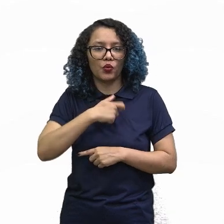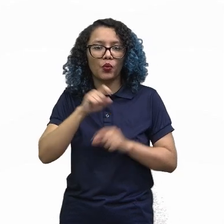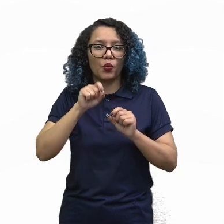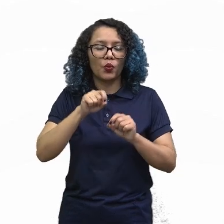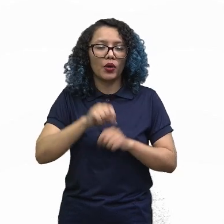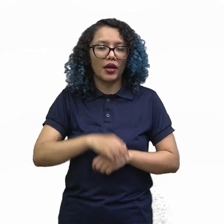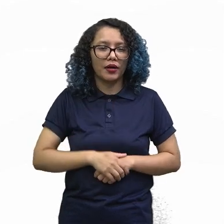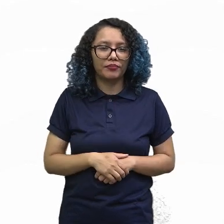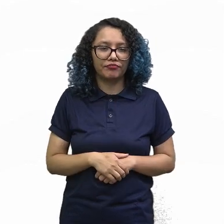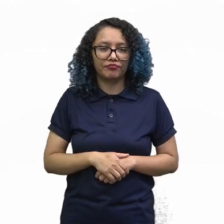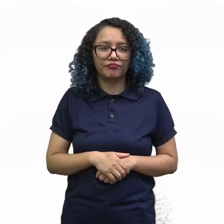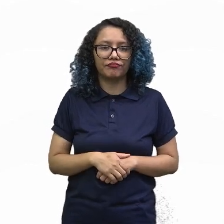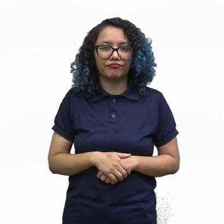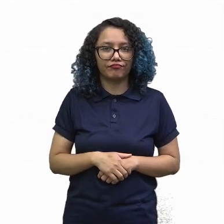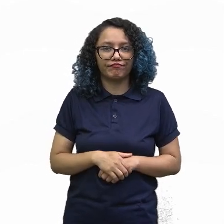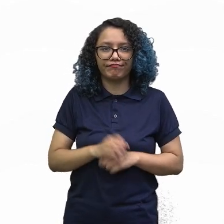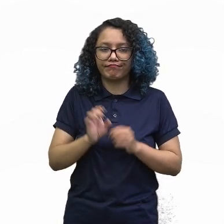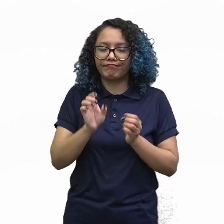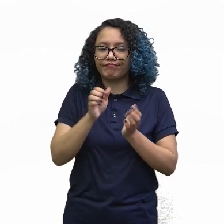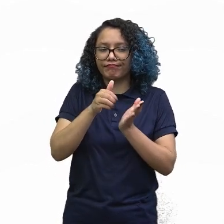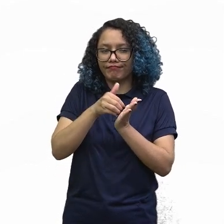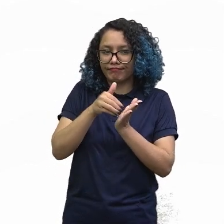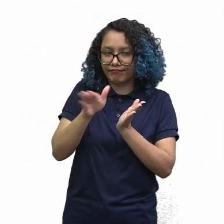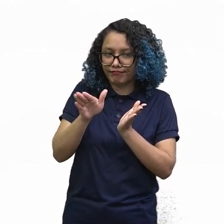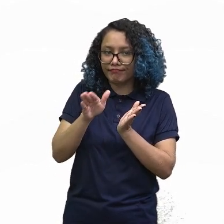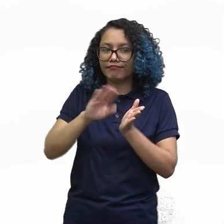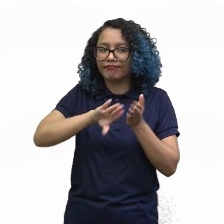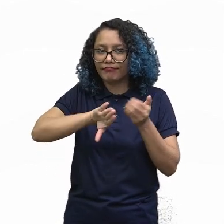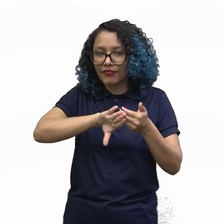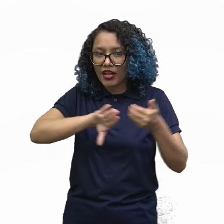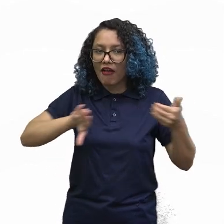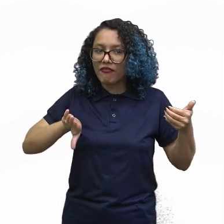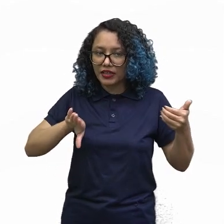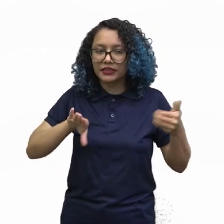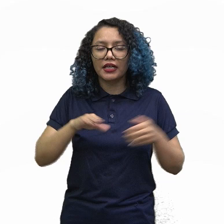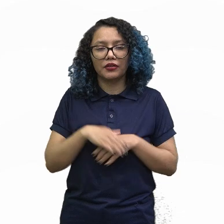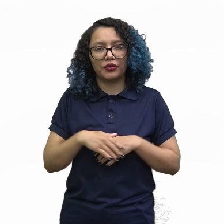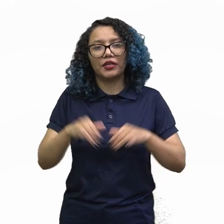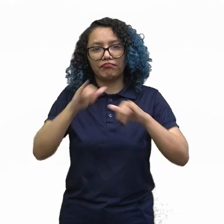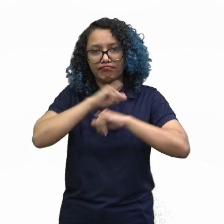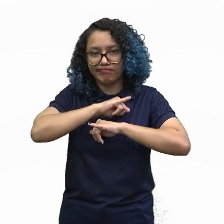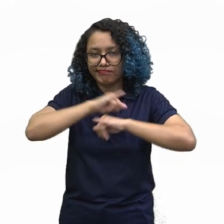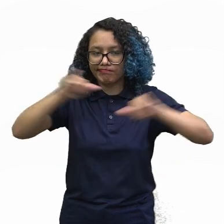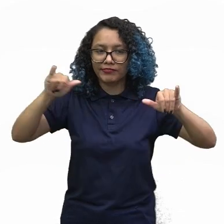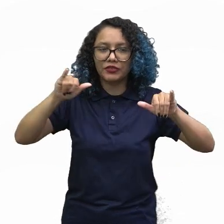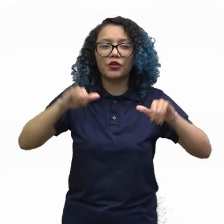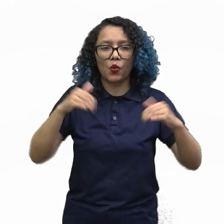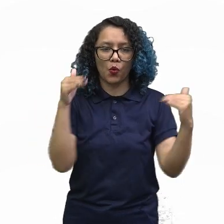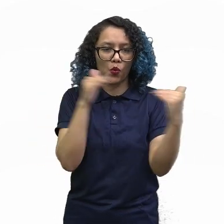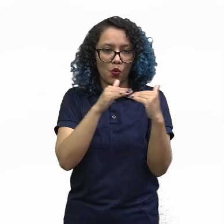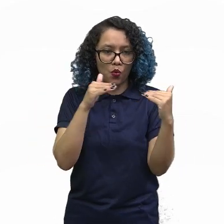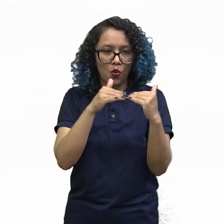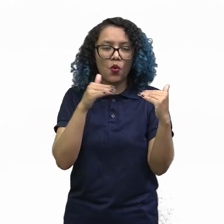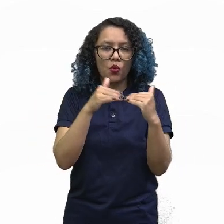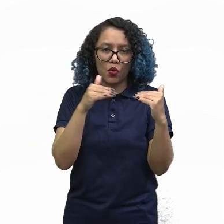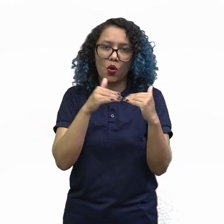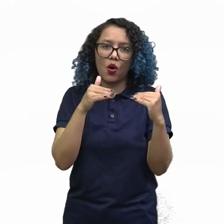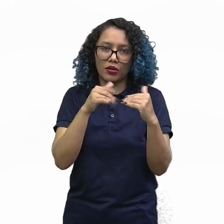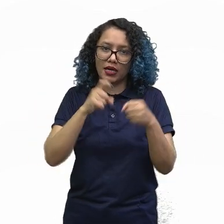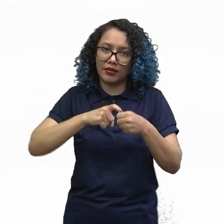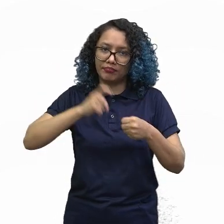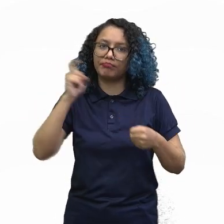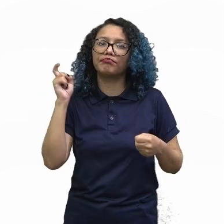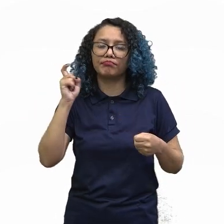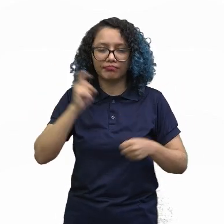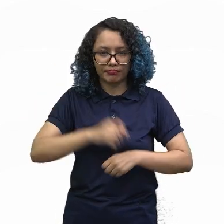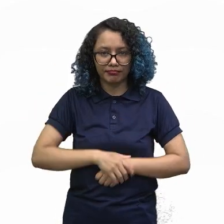Vargas ele foi deposto pelo alto comando do Exército, declarando publicamente que concordava com a deposição. E